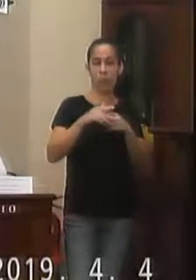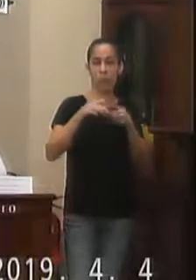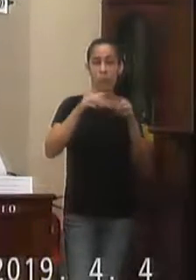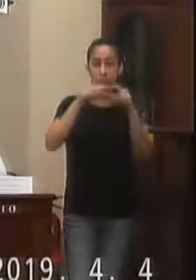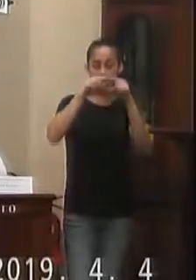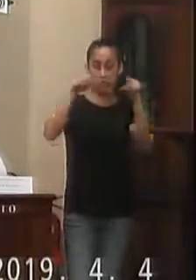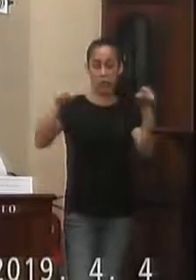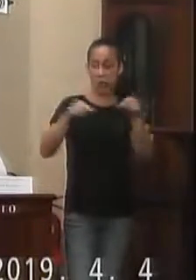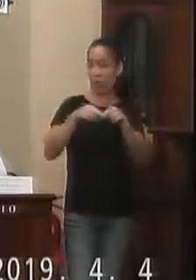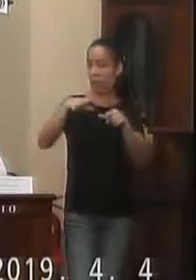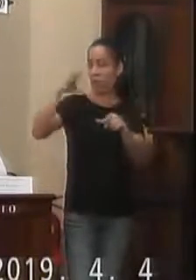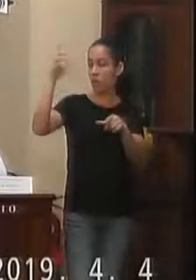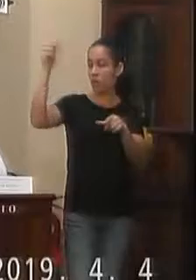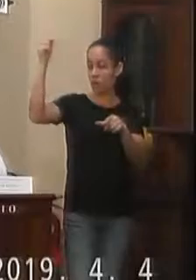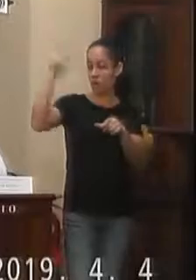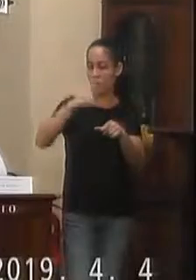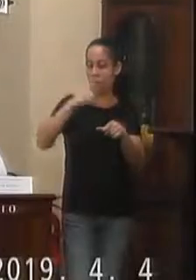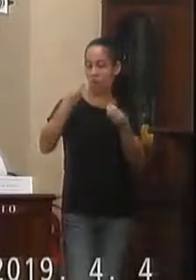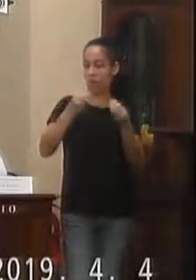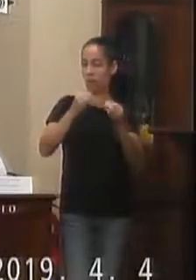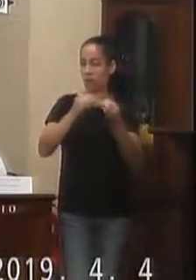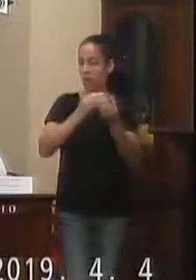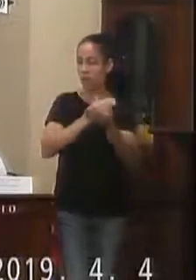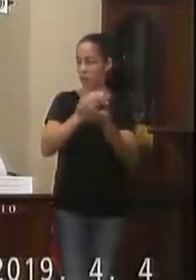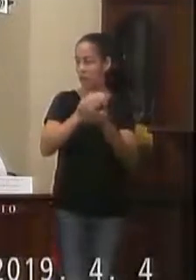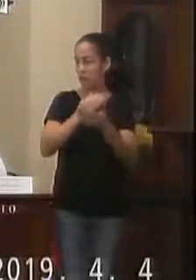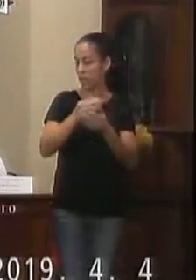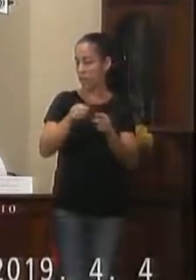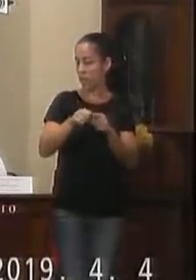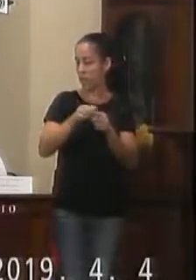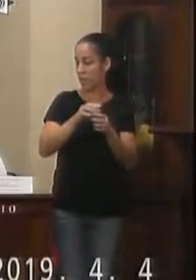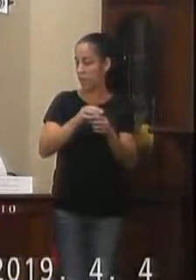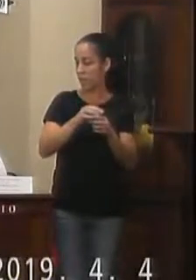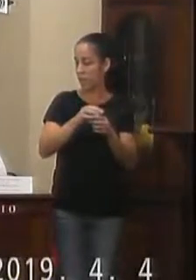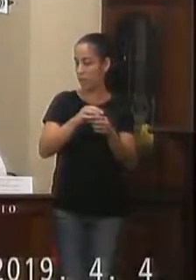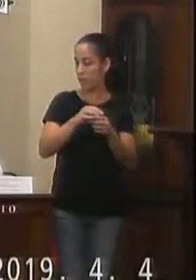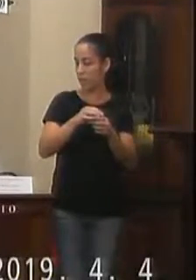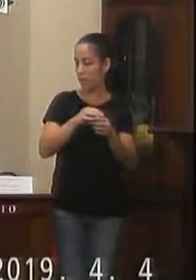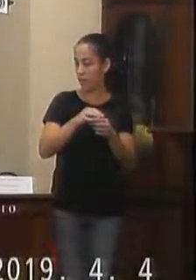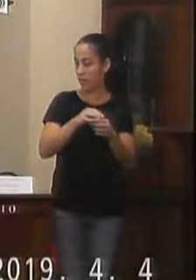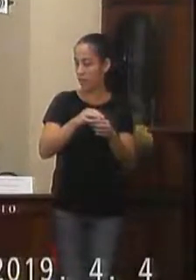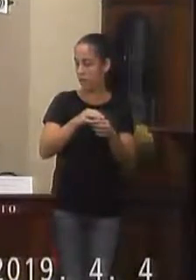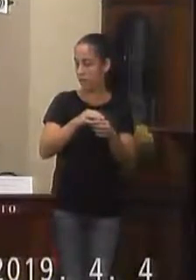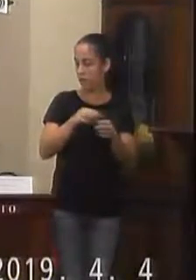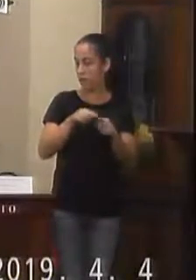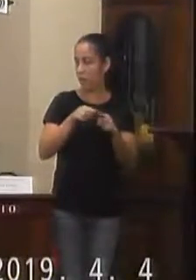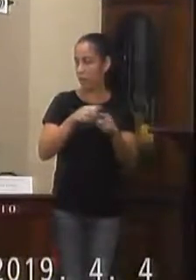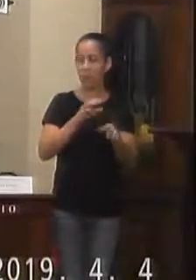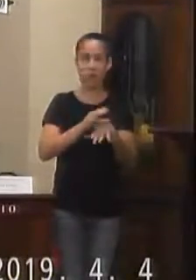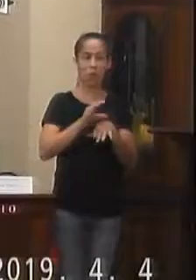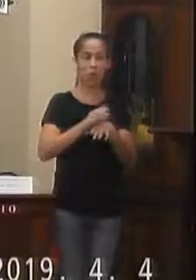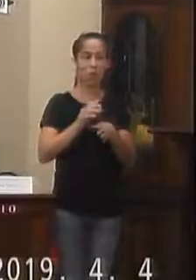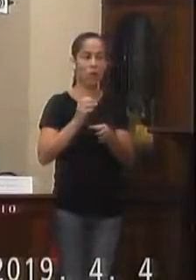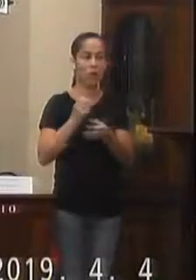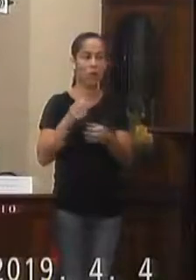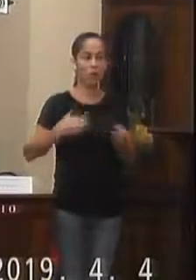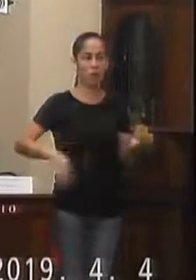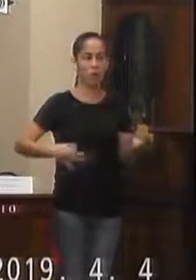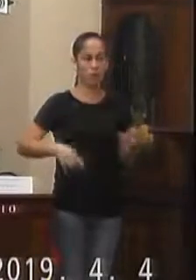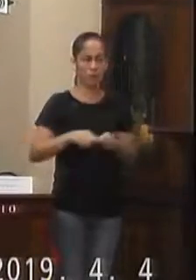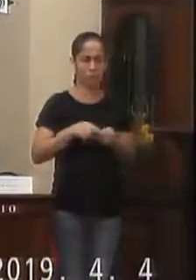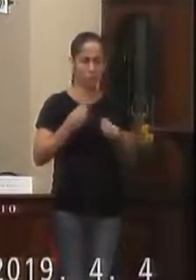solares, para complementar o curso de eletricidade ministrado em conservatória. Esta capacitação irá ser de grande